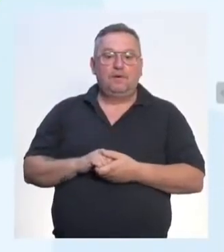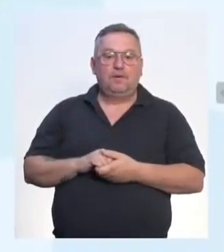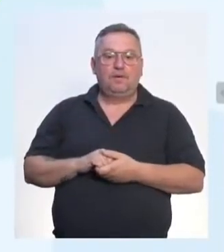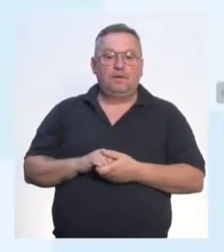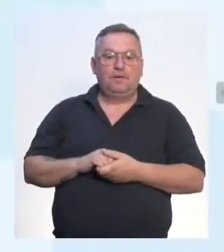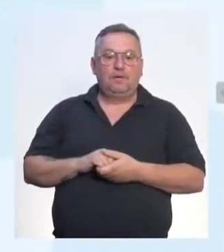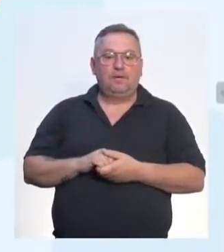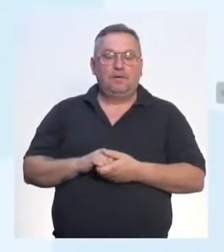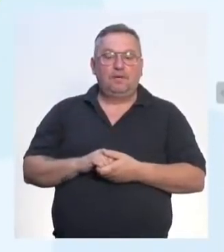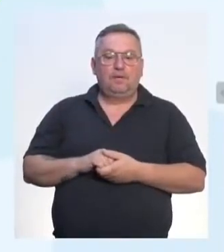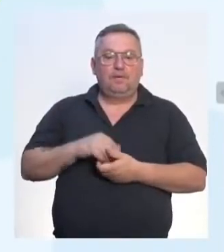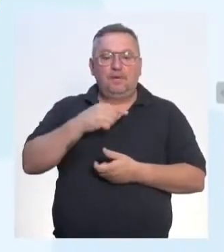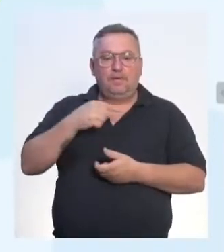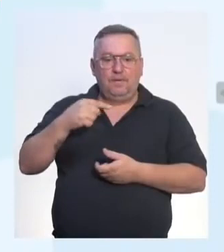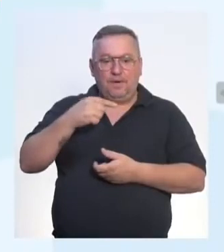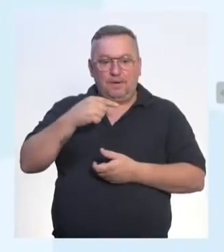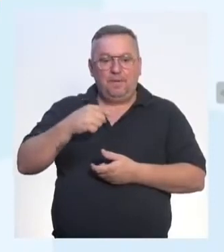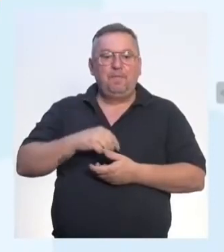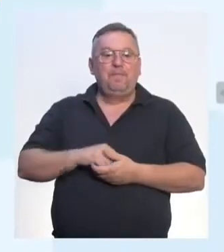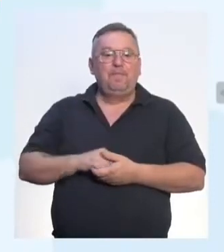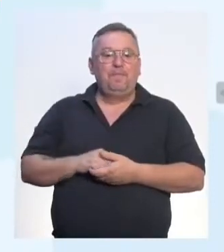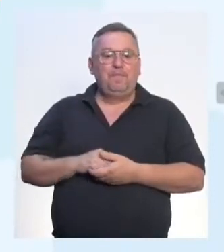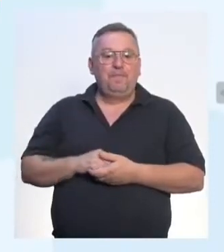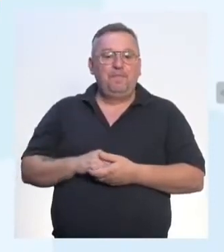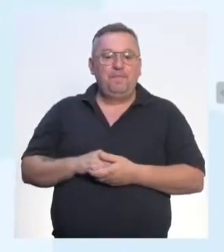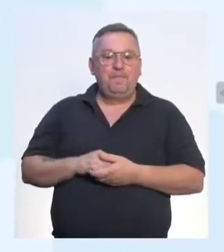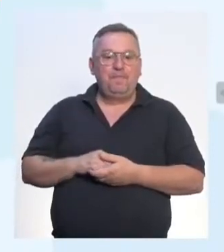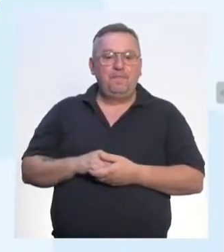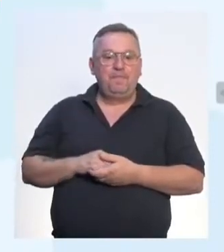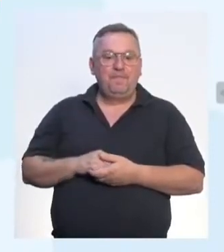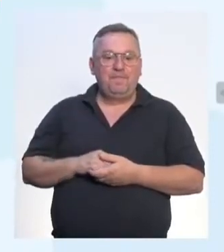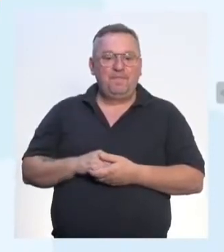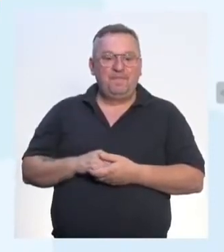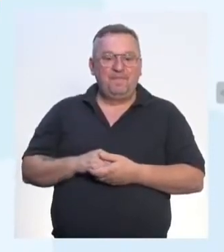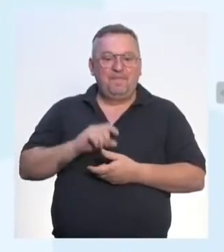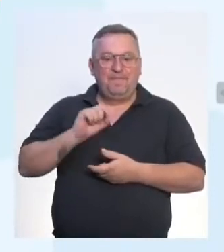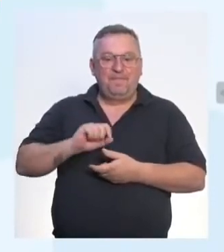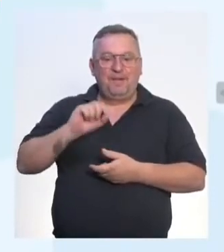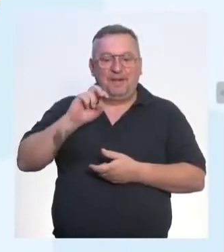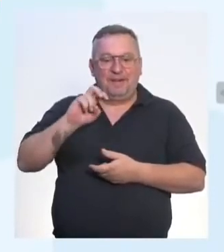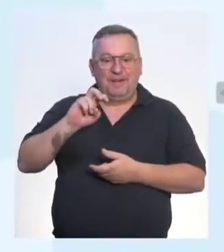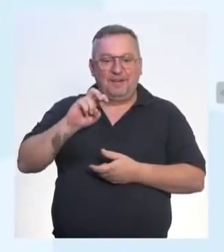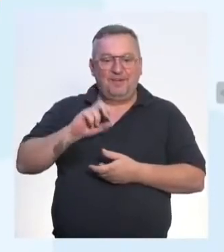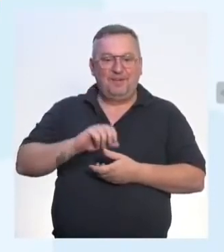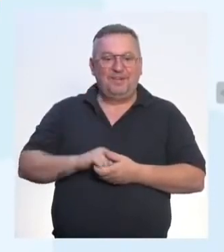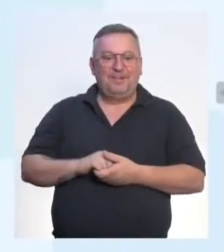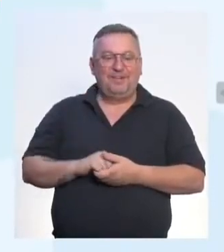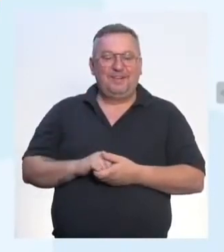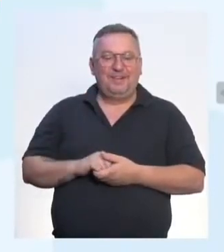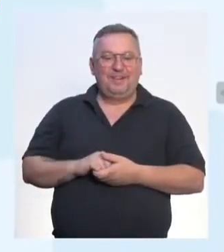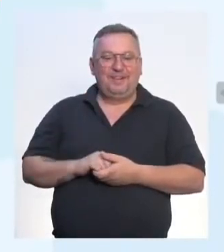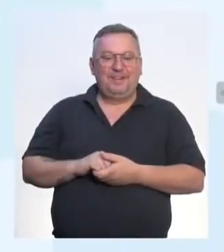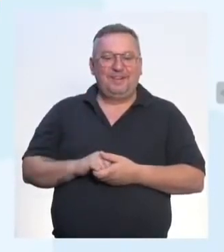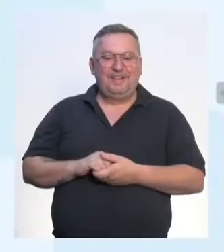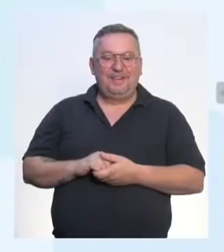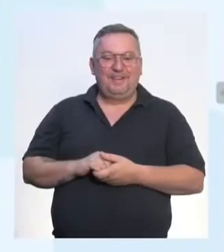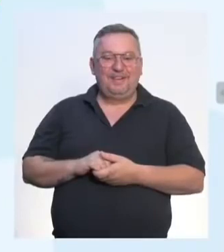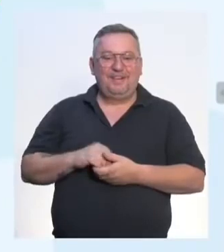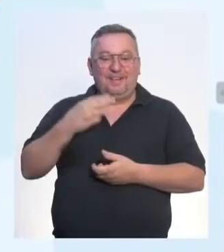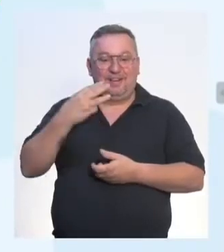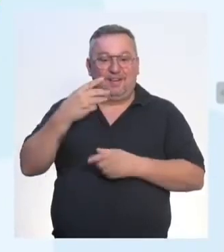sinais diferentes. Negativo. Negativo, então dá 1 negativo. No caso aqui dá 5. 5. E 3